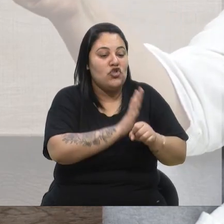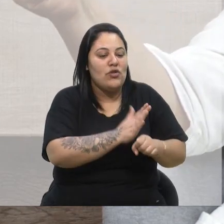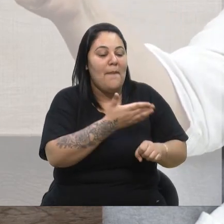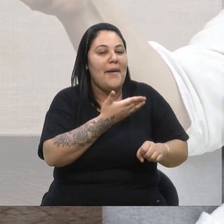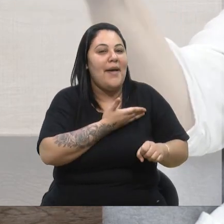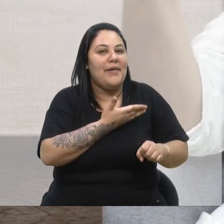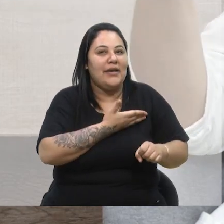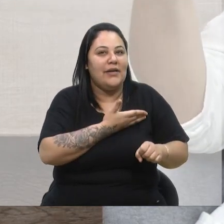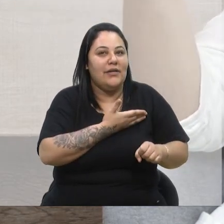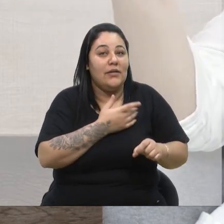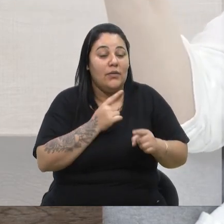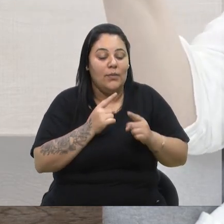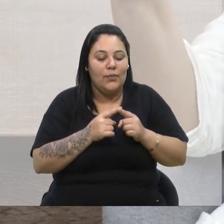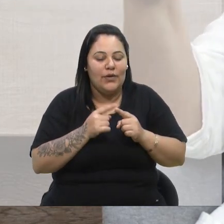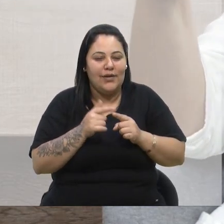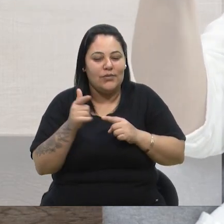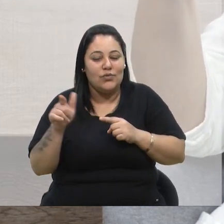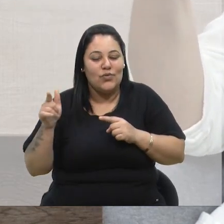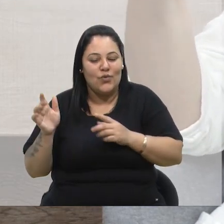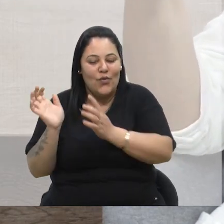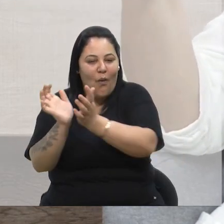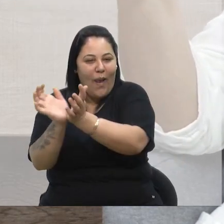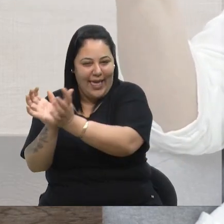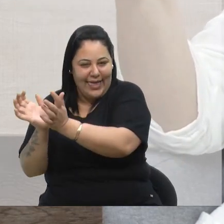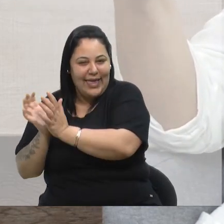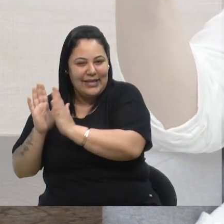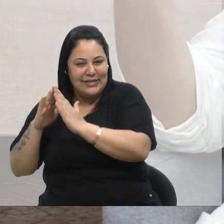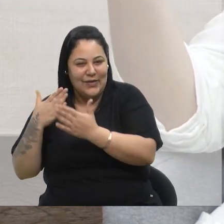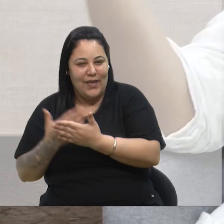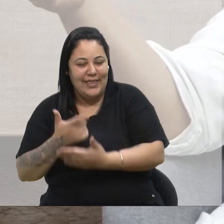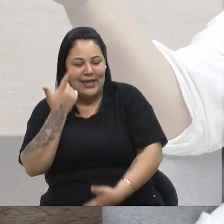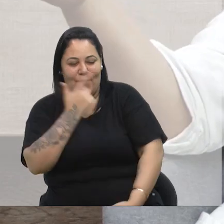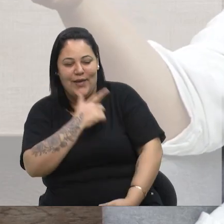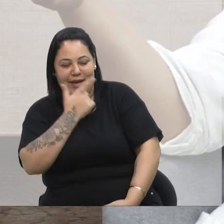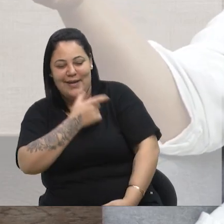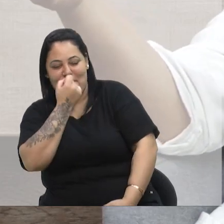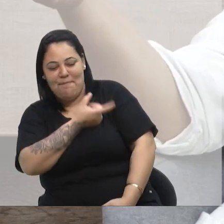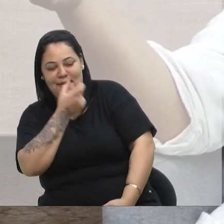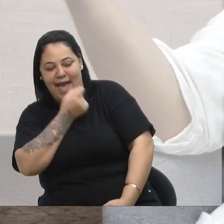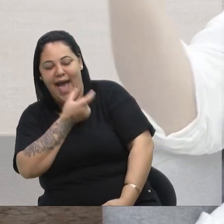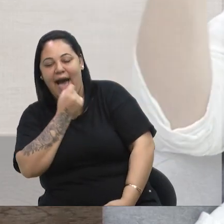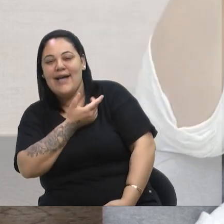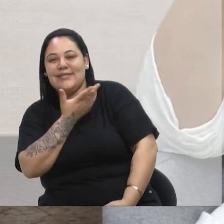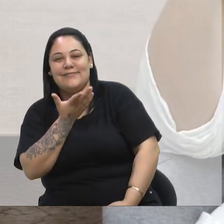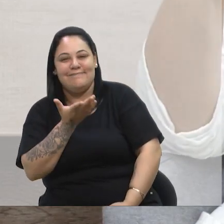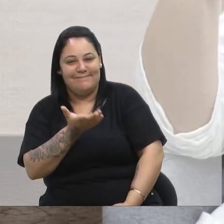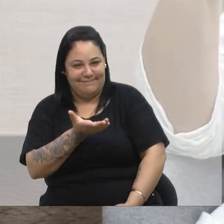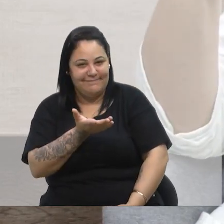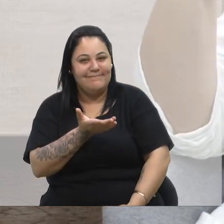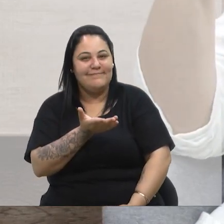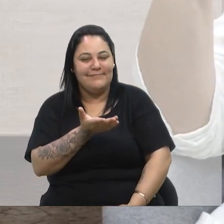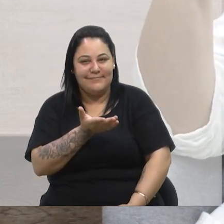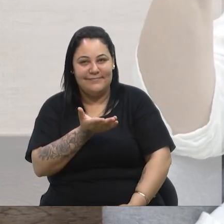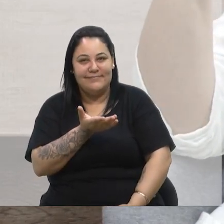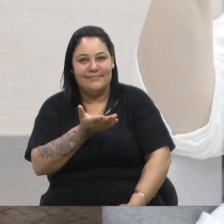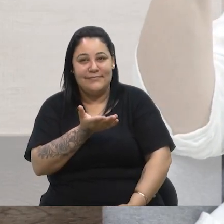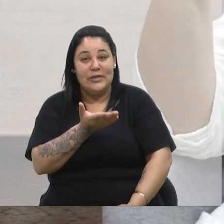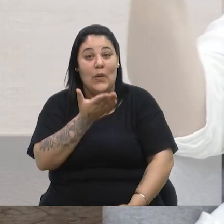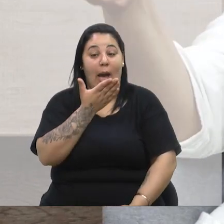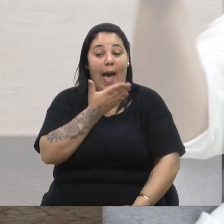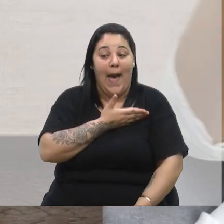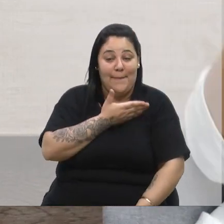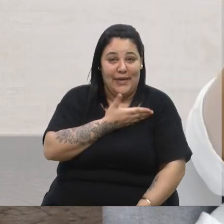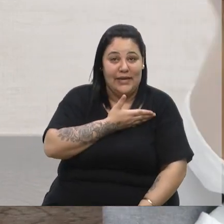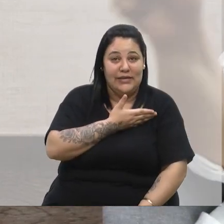para a amiga, porque os coleguinhas estão rindo dela e estão falando dela, né? Então,